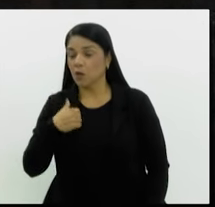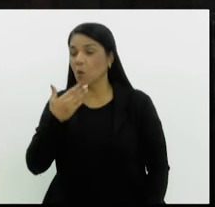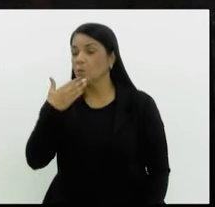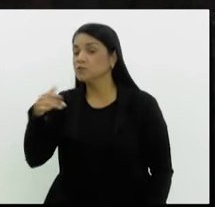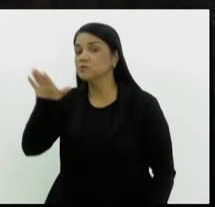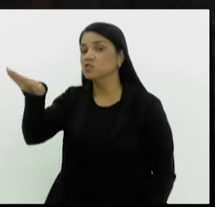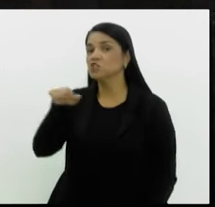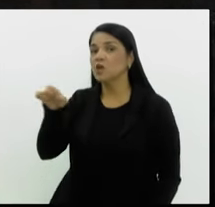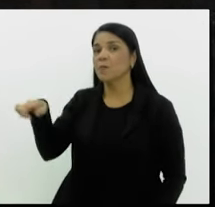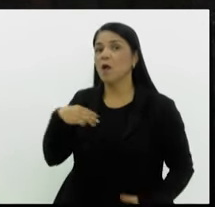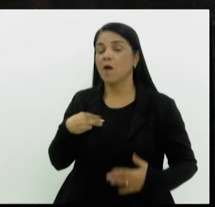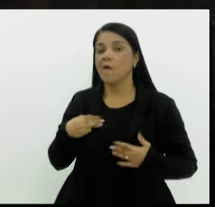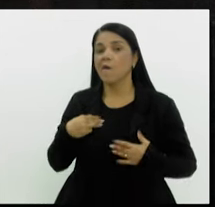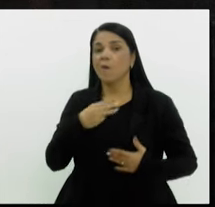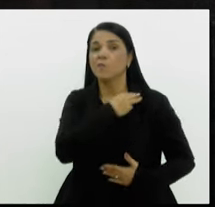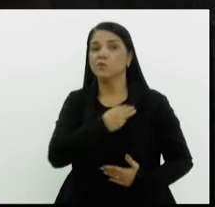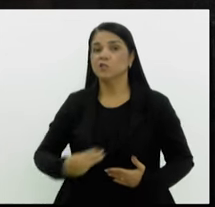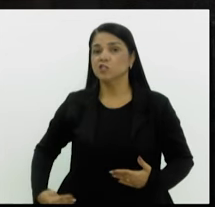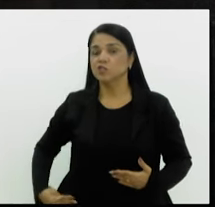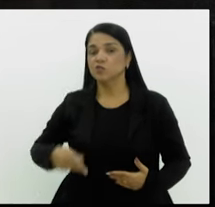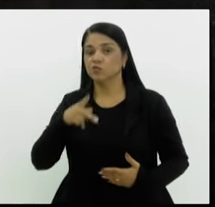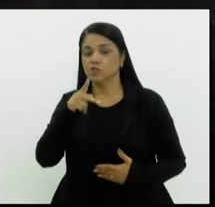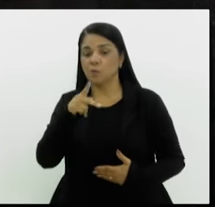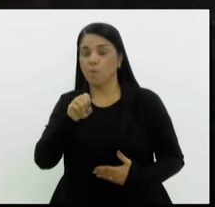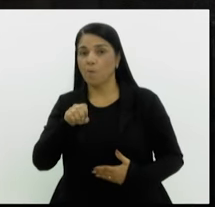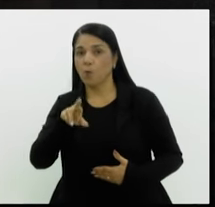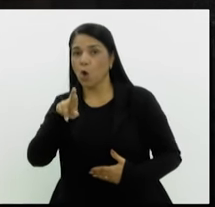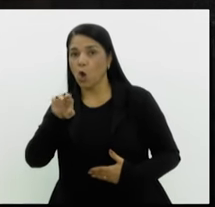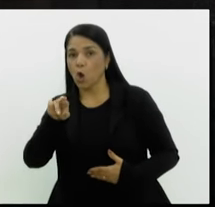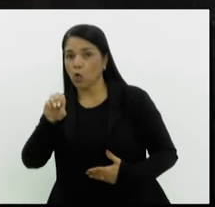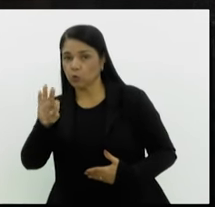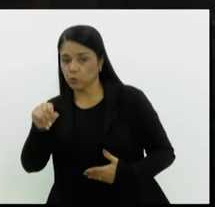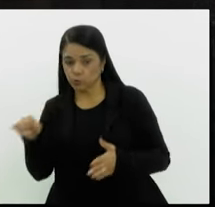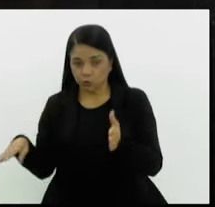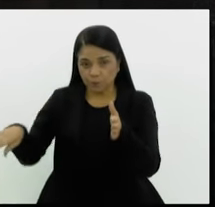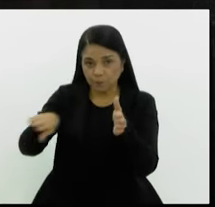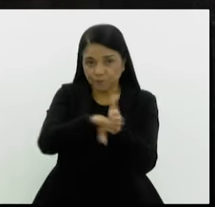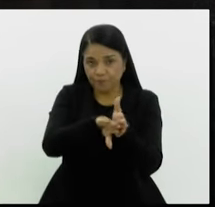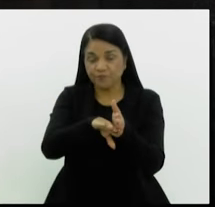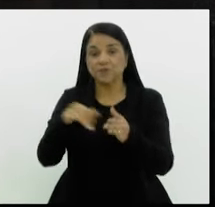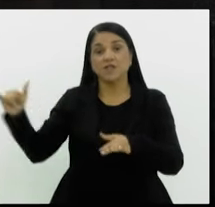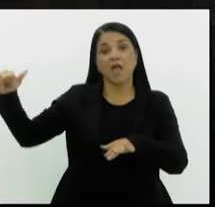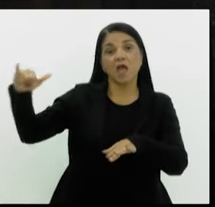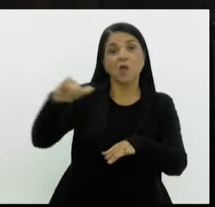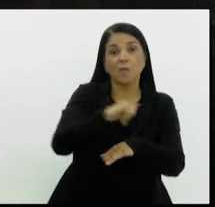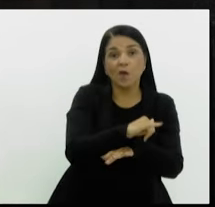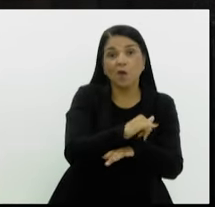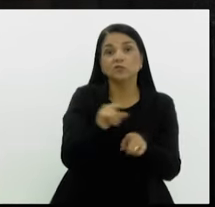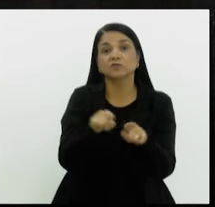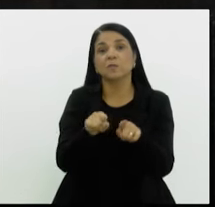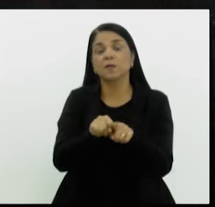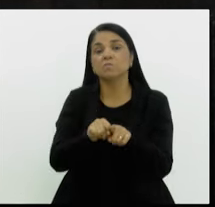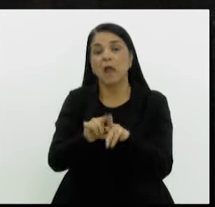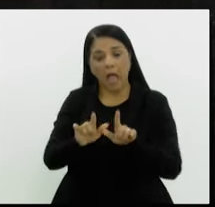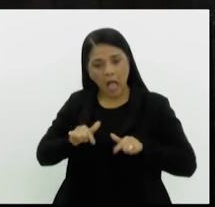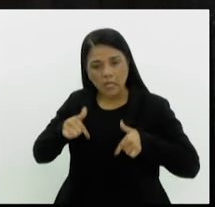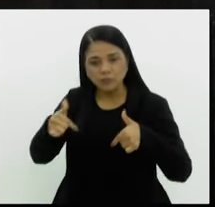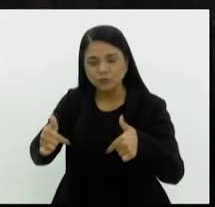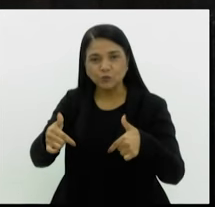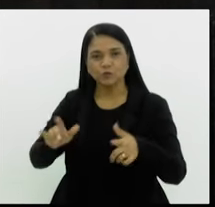de Portos e Aeroportos, para ele tomar uma atitude. Não foi o Lula,